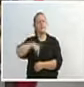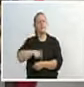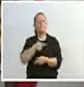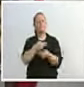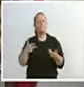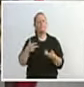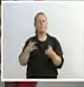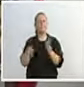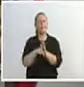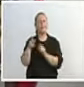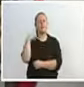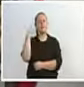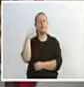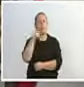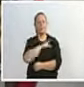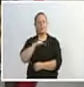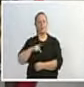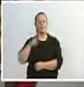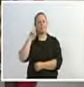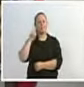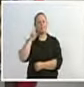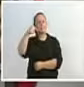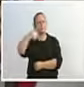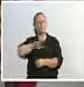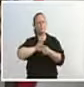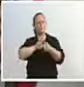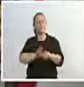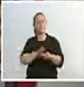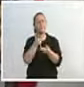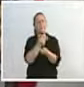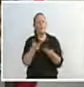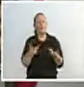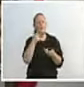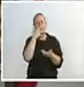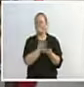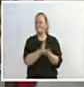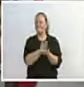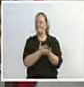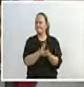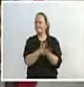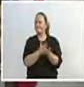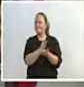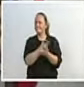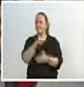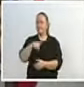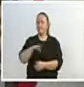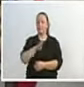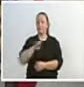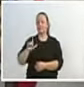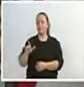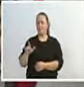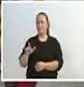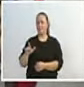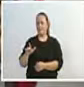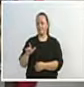reportar a algo que tem nos incomodado muito na cidade de Blumenau. Tem nos incomodado na cidade de Blumenau?